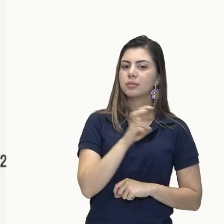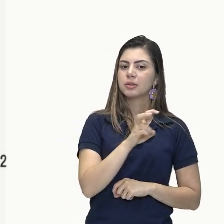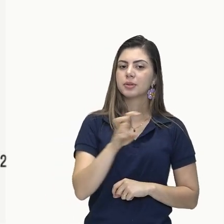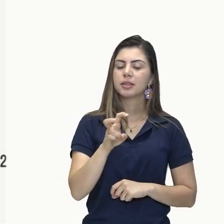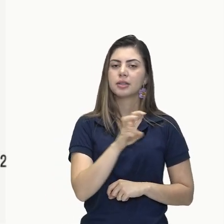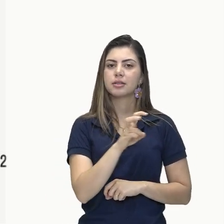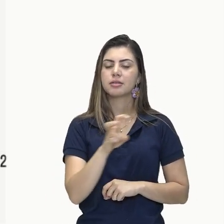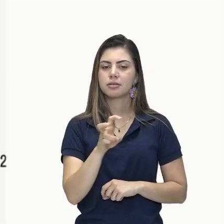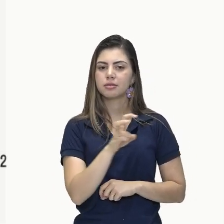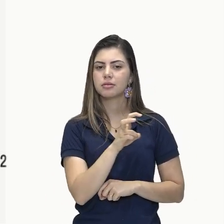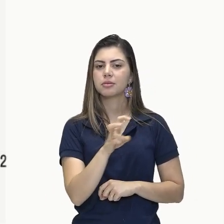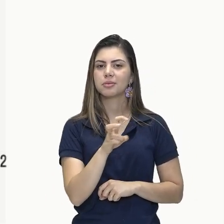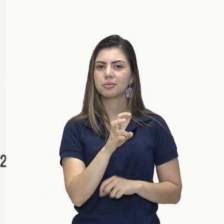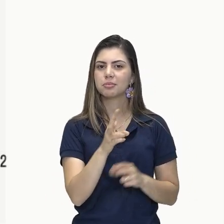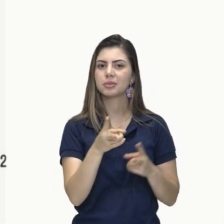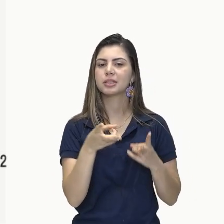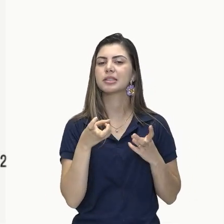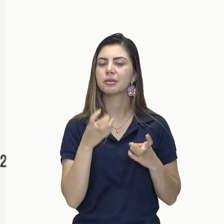urbanização aqui